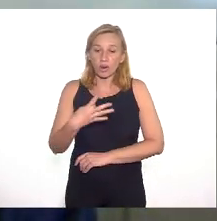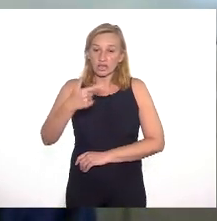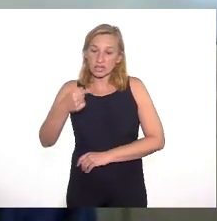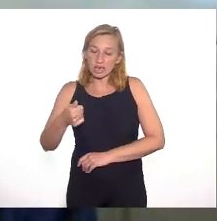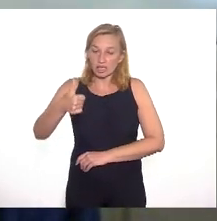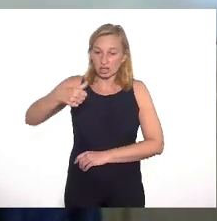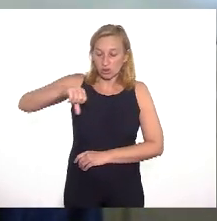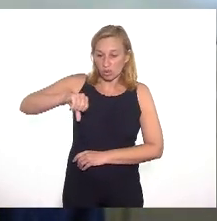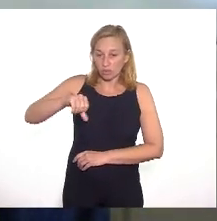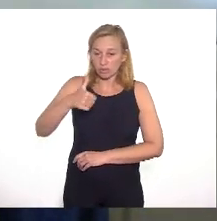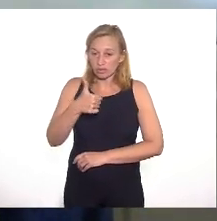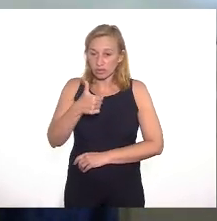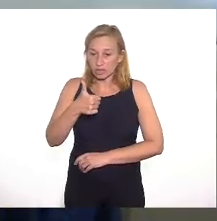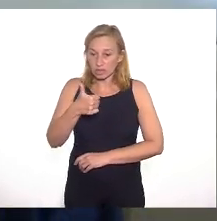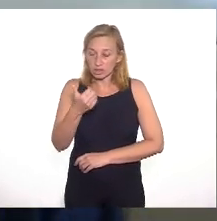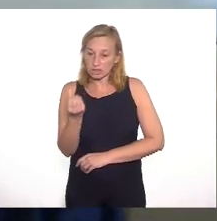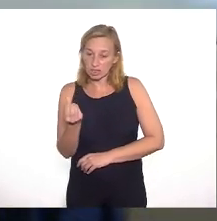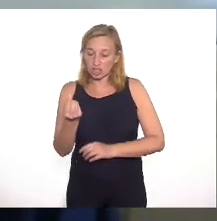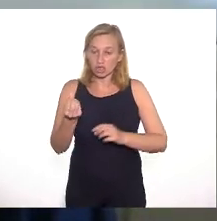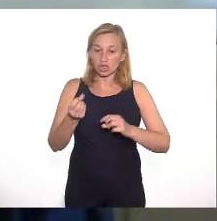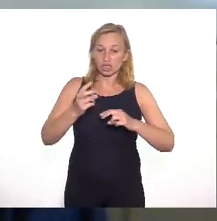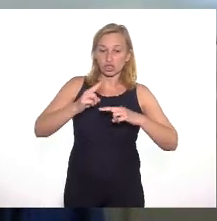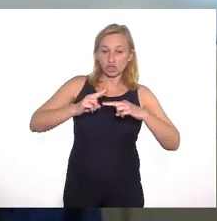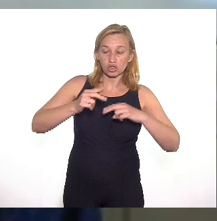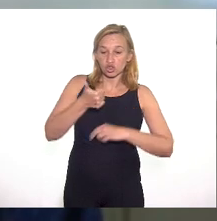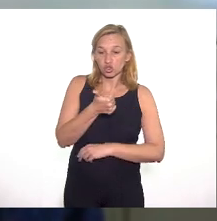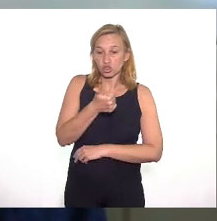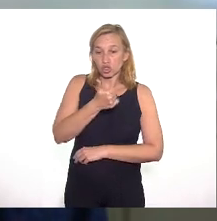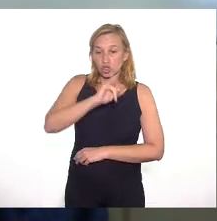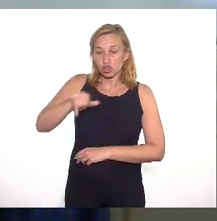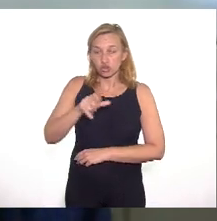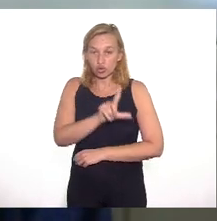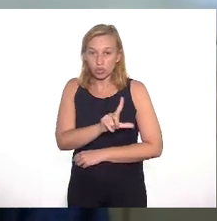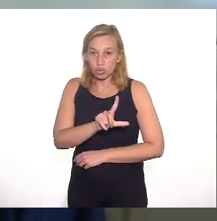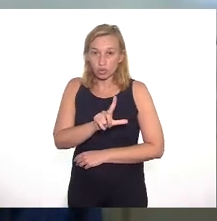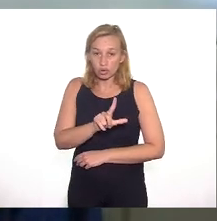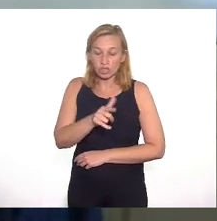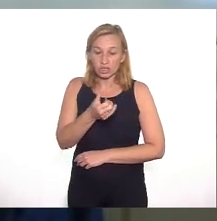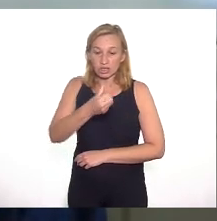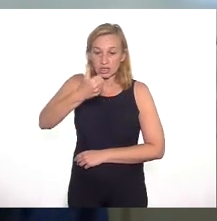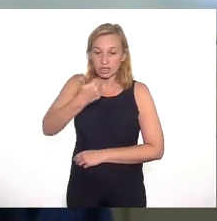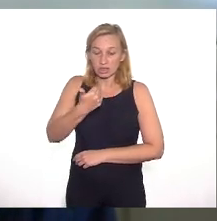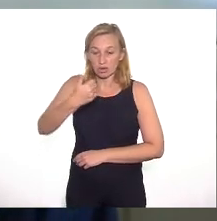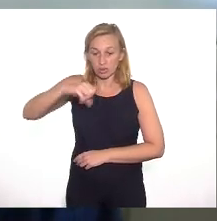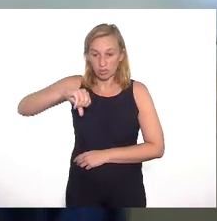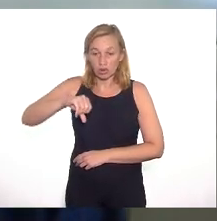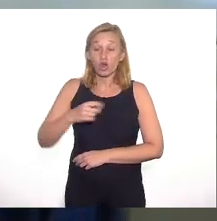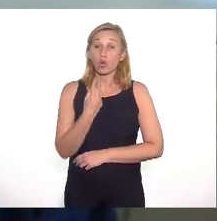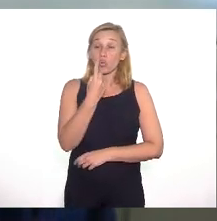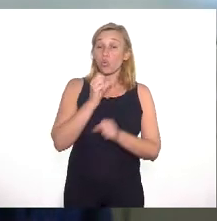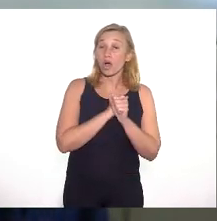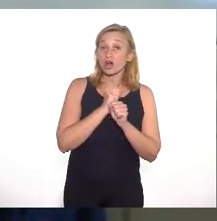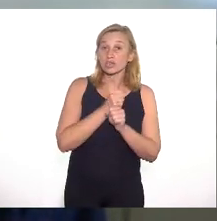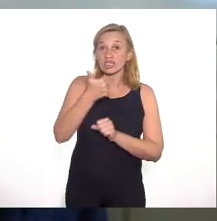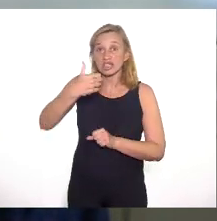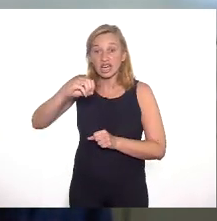26 de julho de 19. Um ano e 10 meses se